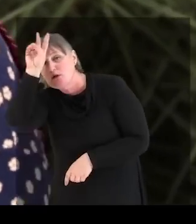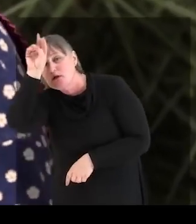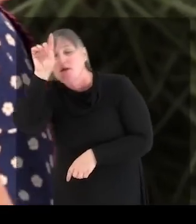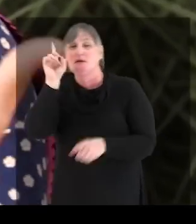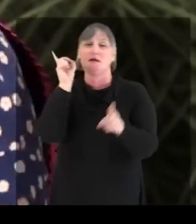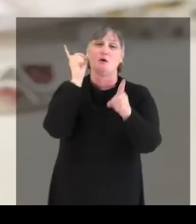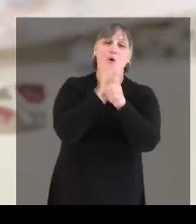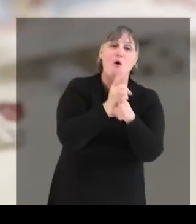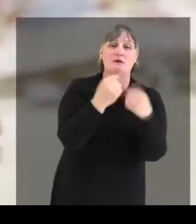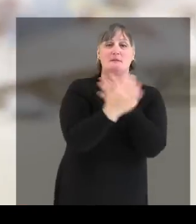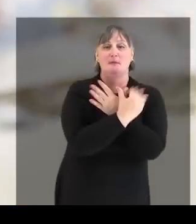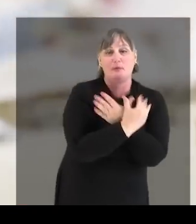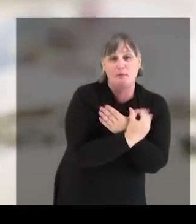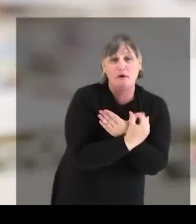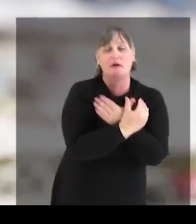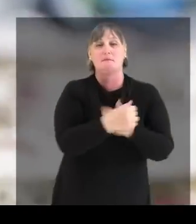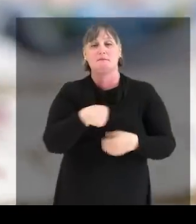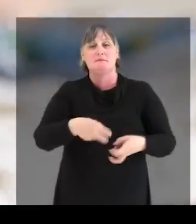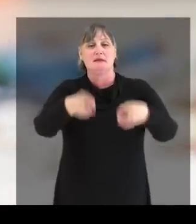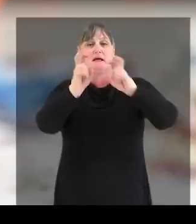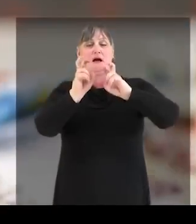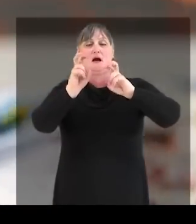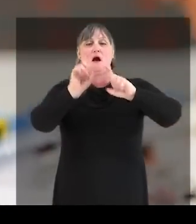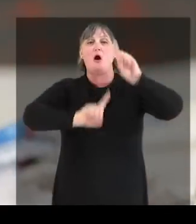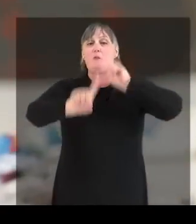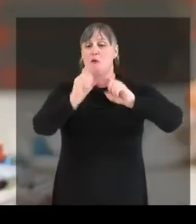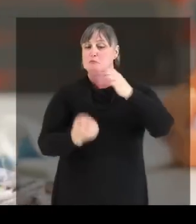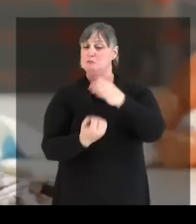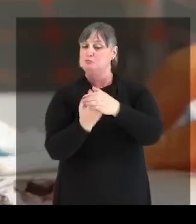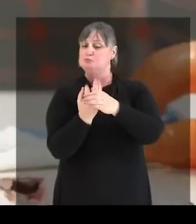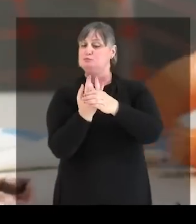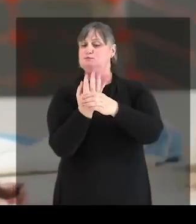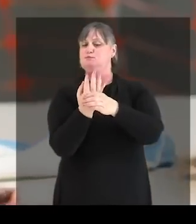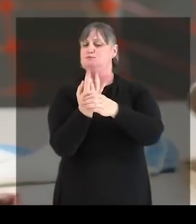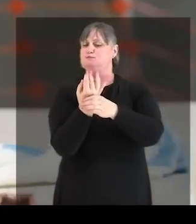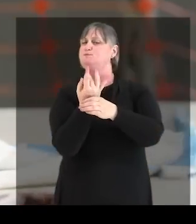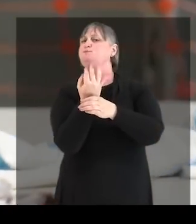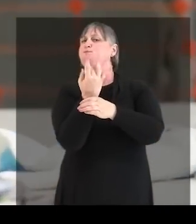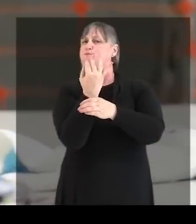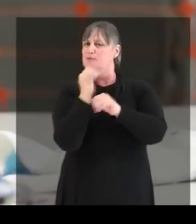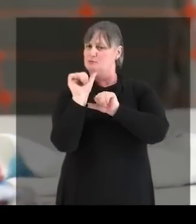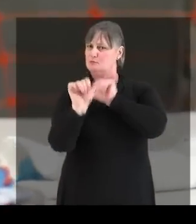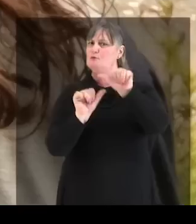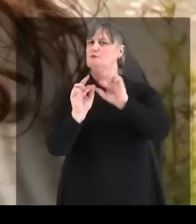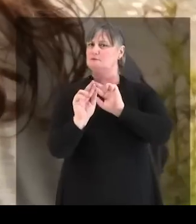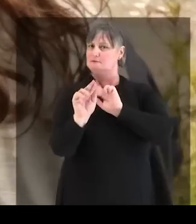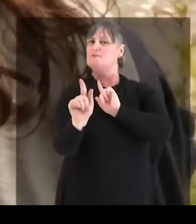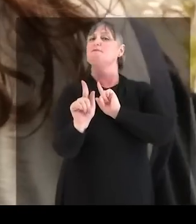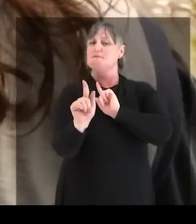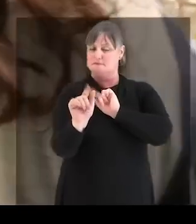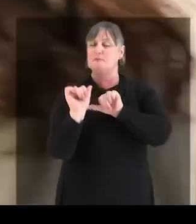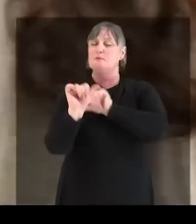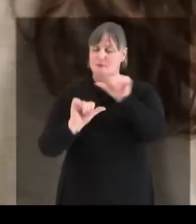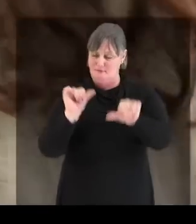inseto, outro dia você acha uma borboleta, outro dia você percebe que algo floresceu, algo mudou, alguma coisa está